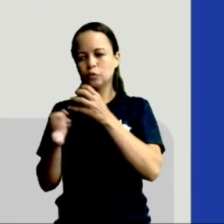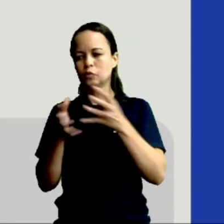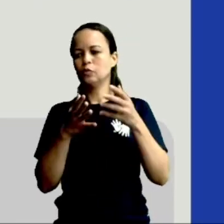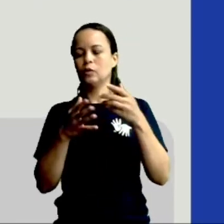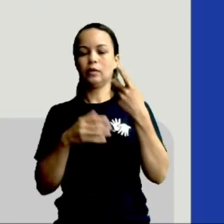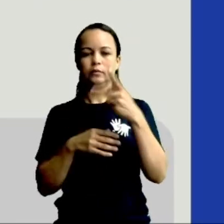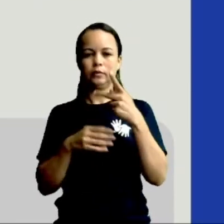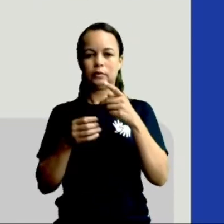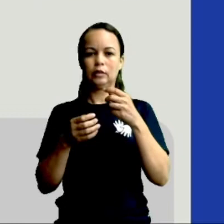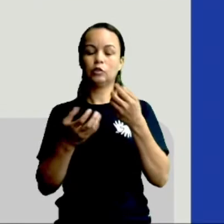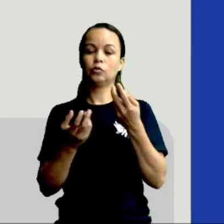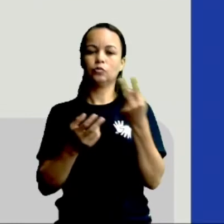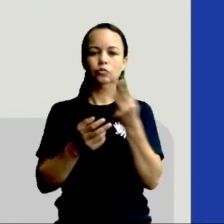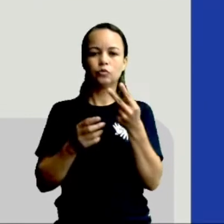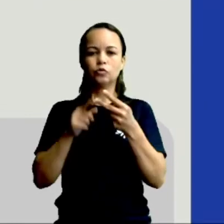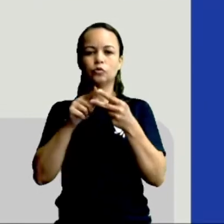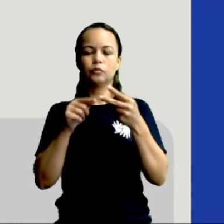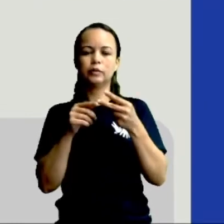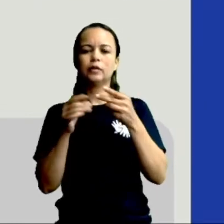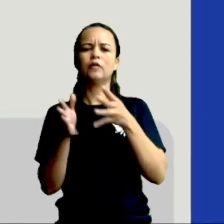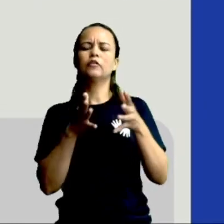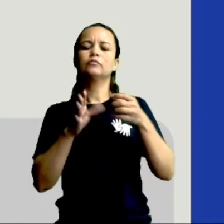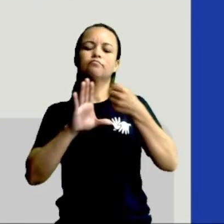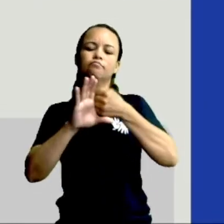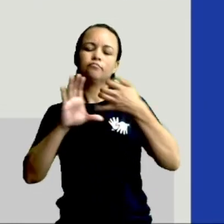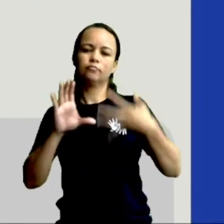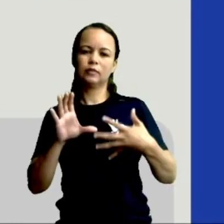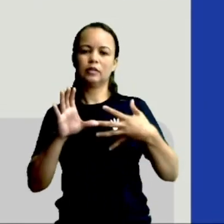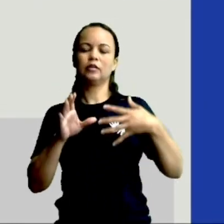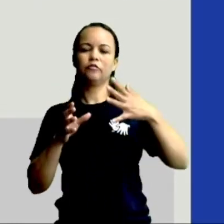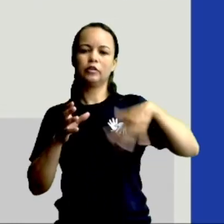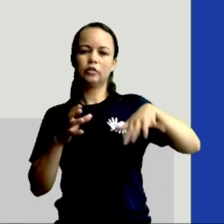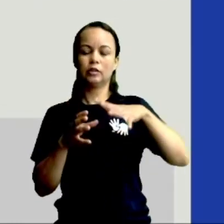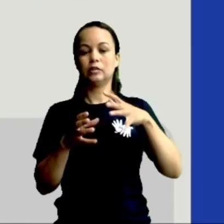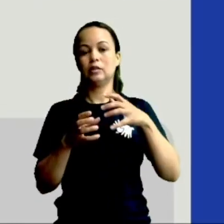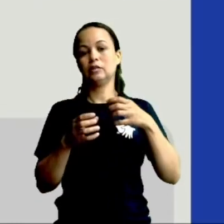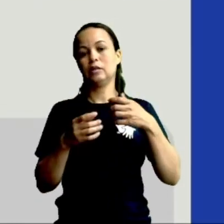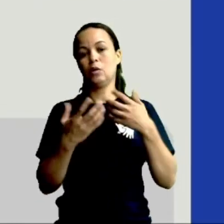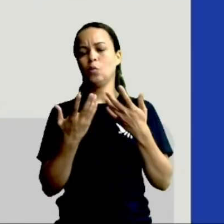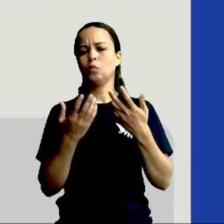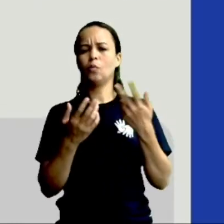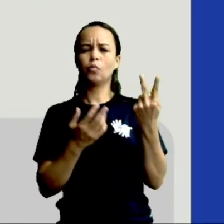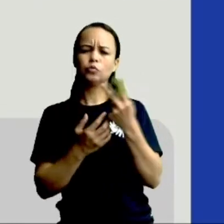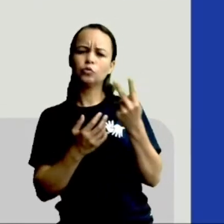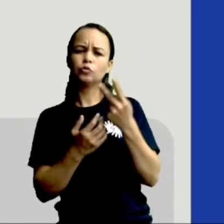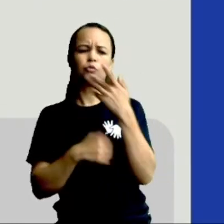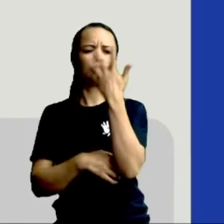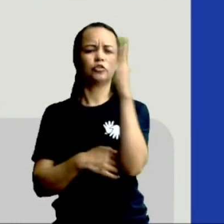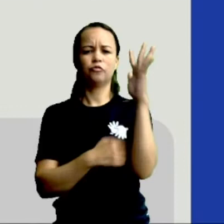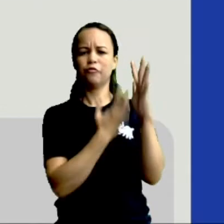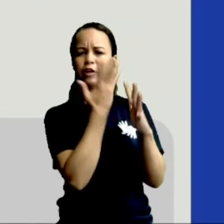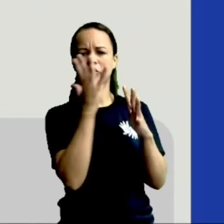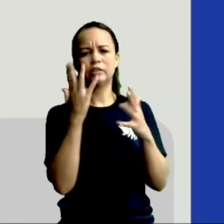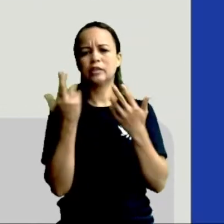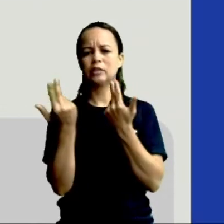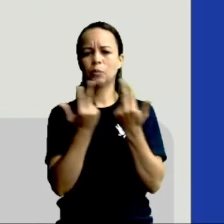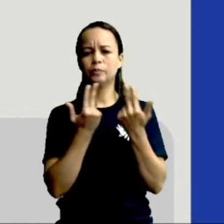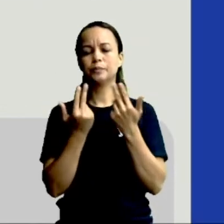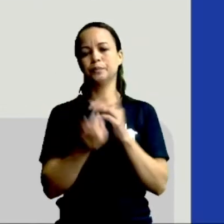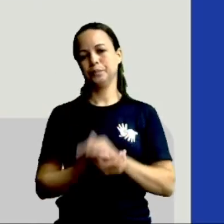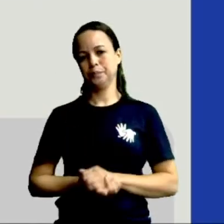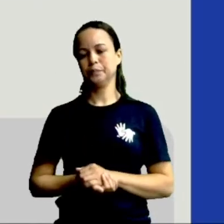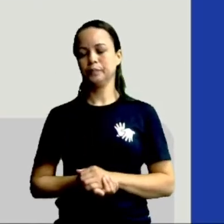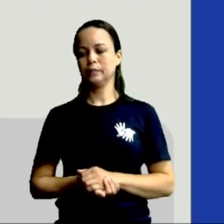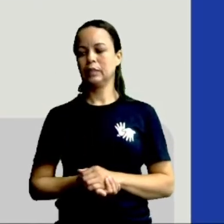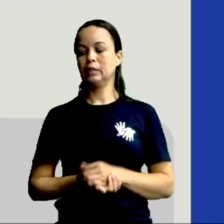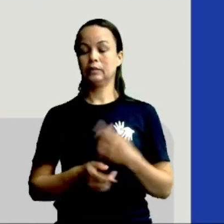dessas sub-regiões. E aí eu vou ter características de vegetação tanto da zona da mata quanto da do sertão. também é uma